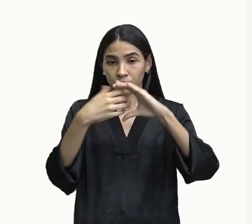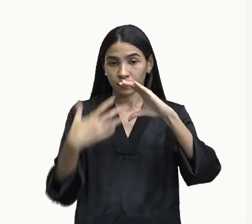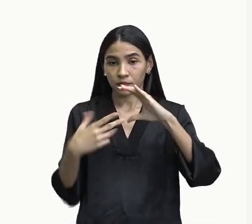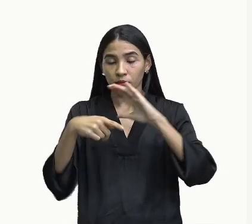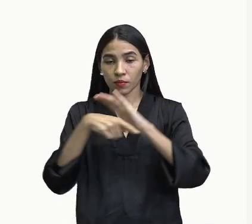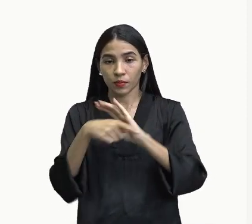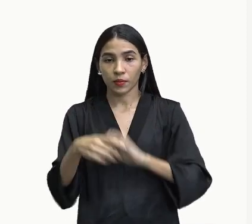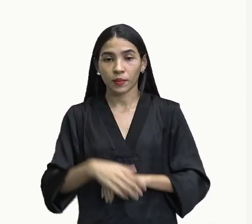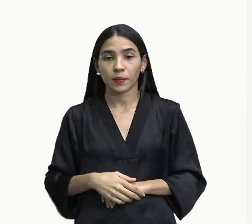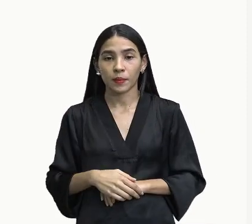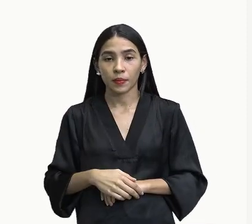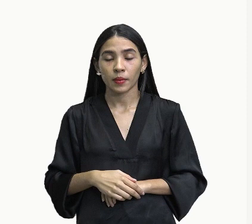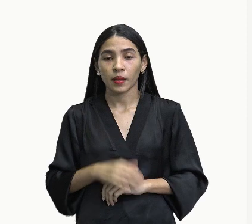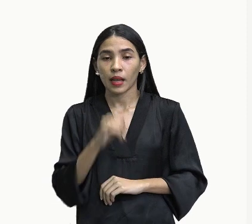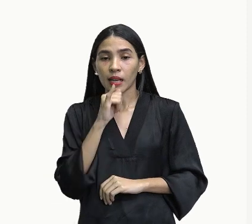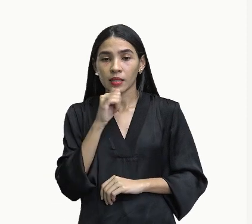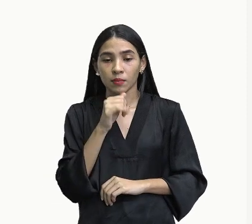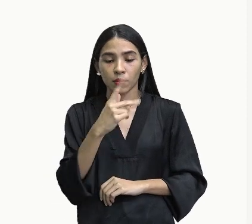característica de